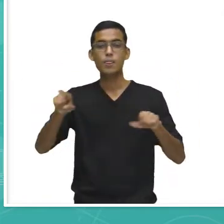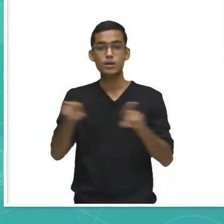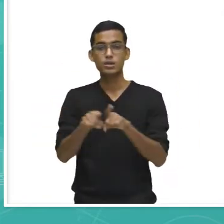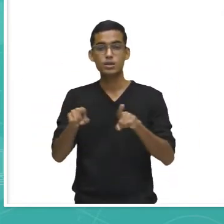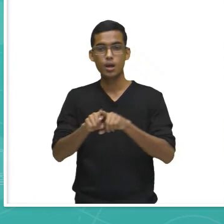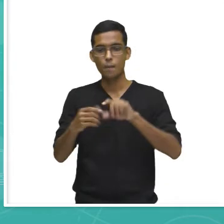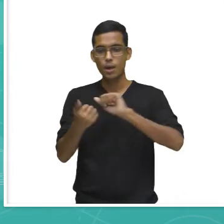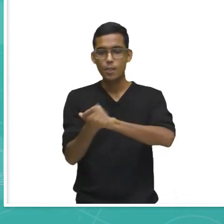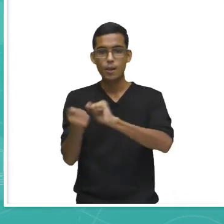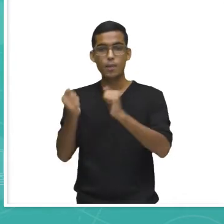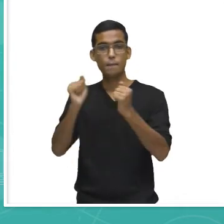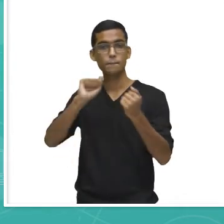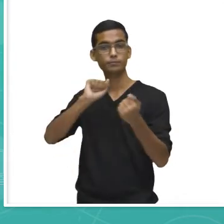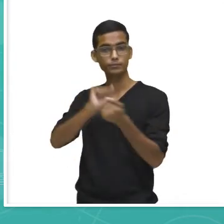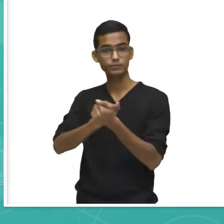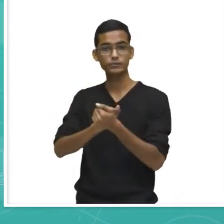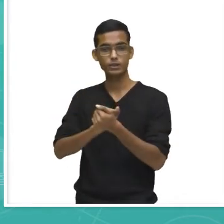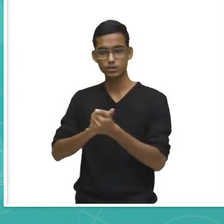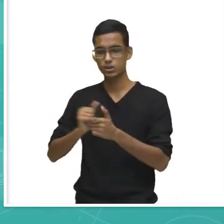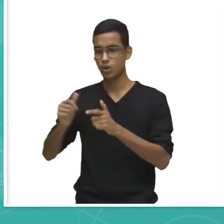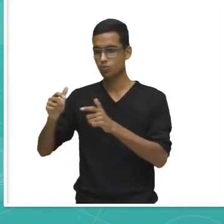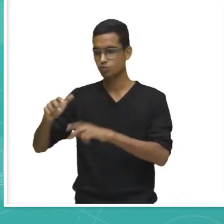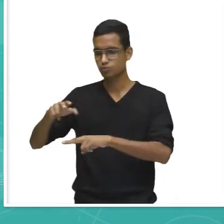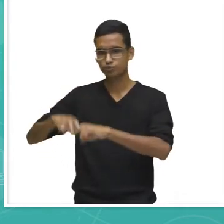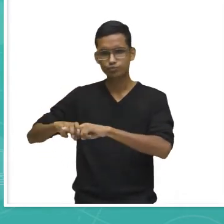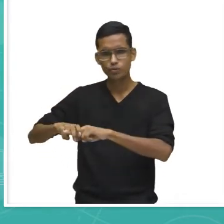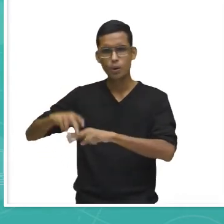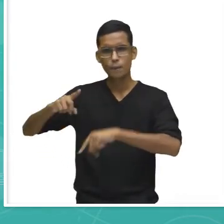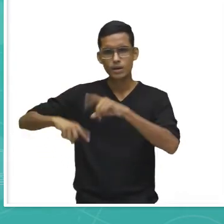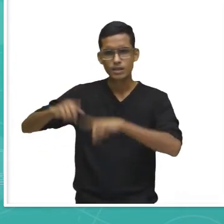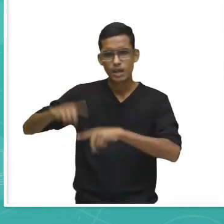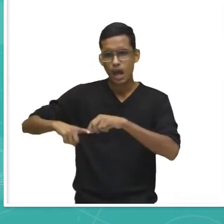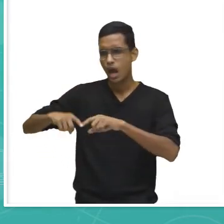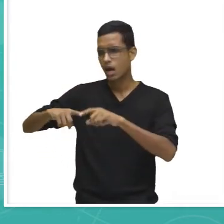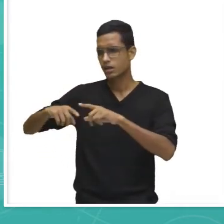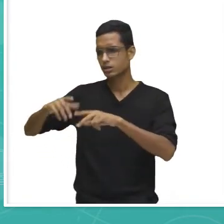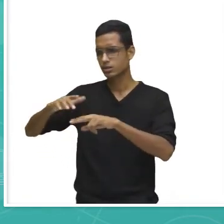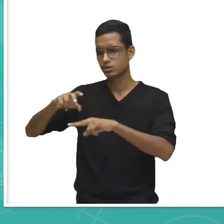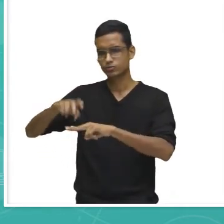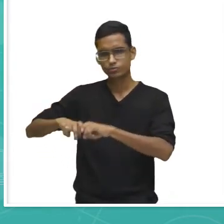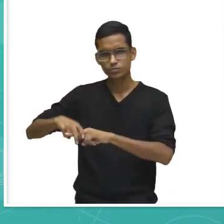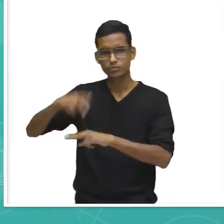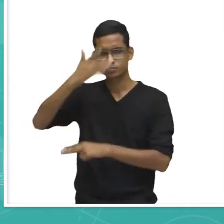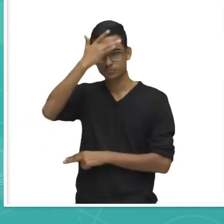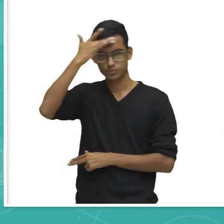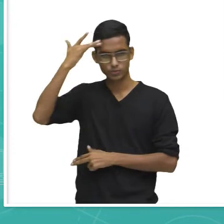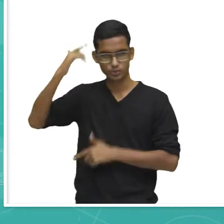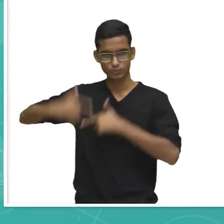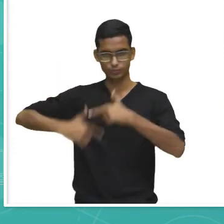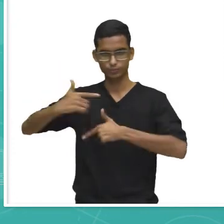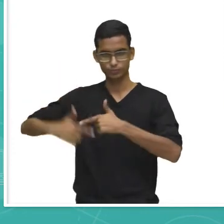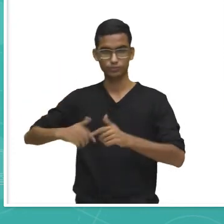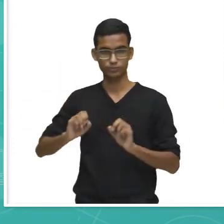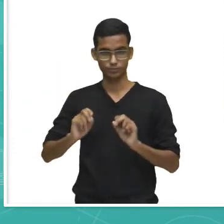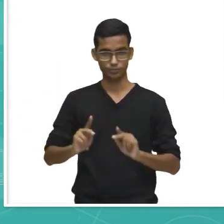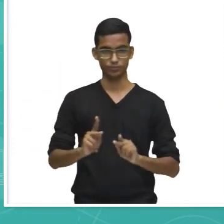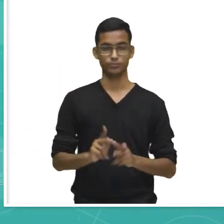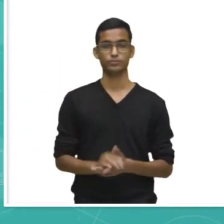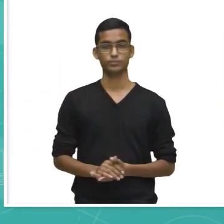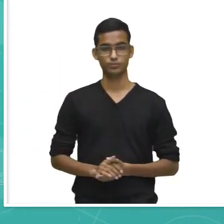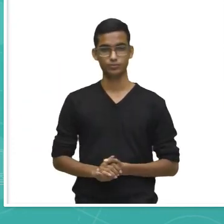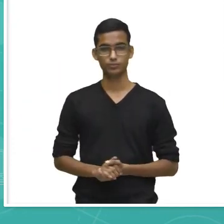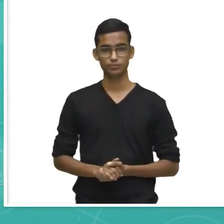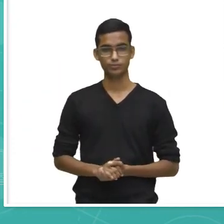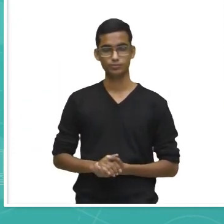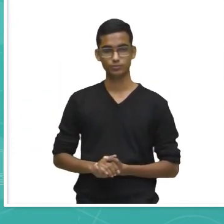naquele local de trabalho, principalmente onde? Nas indústrias, escritórios e assim por diante, tá?